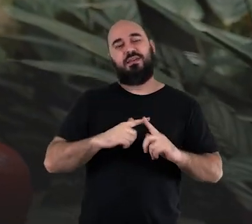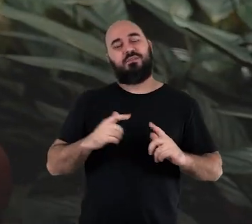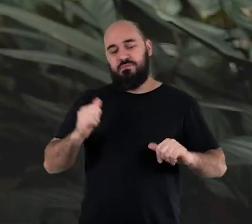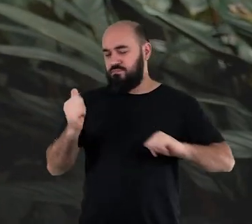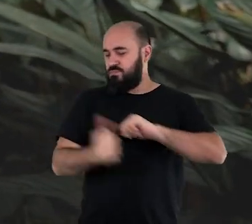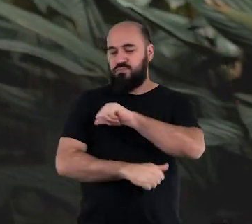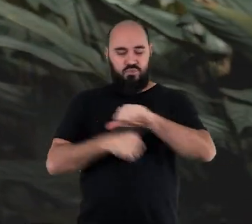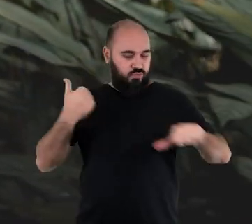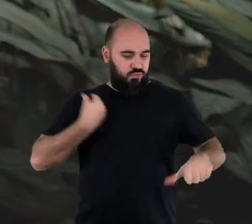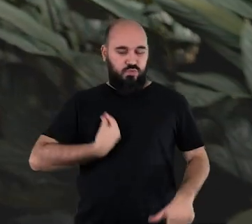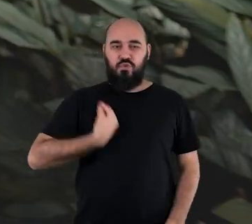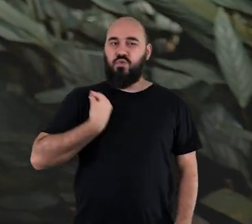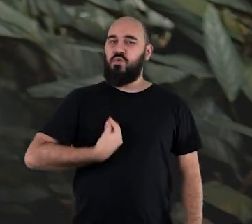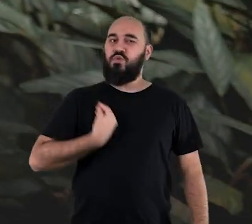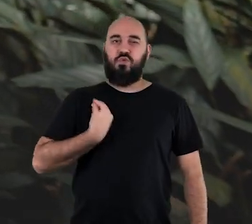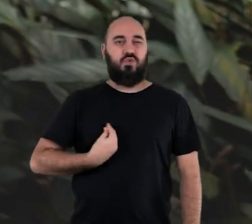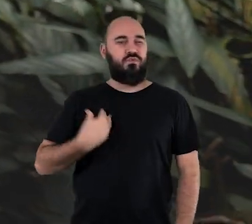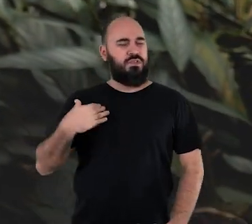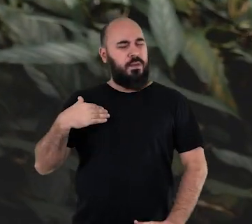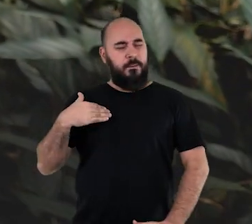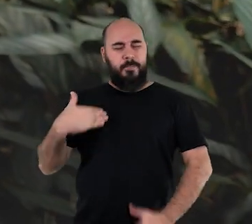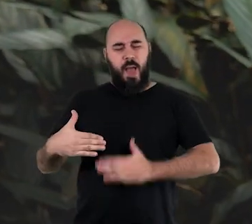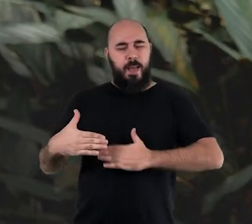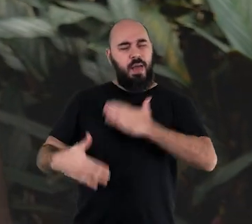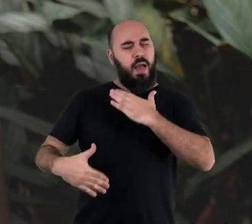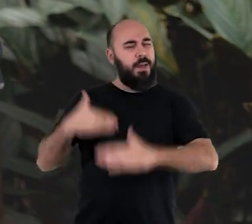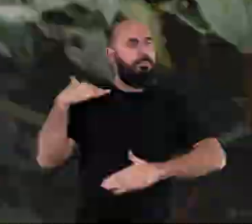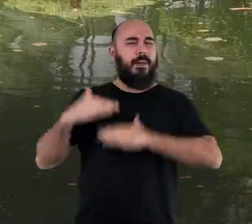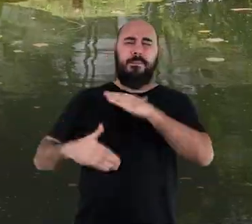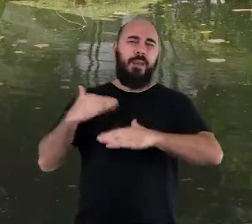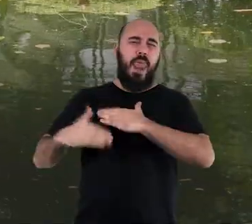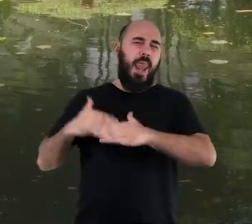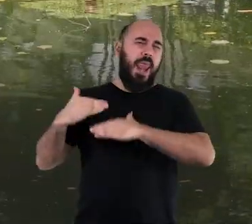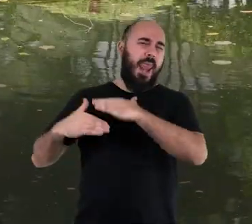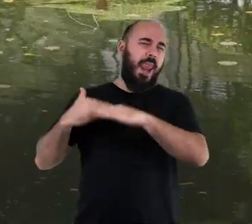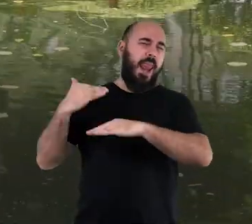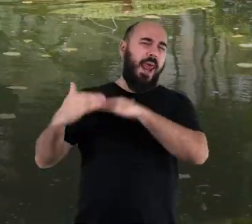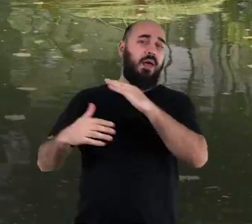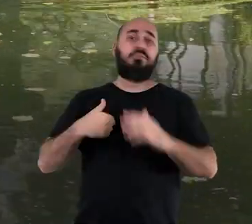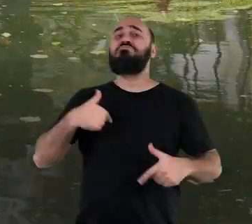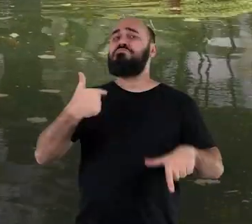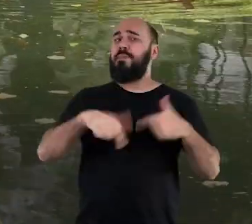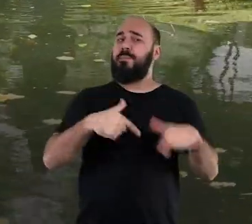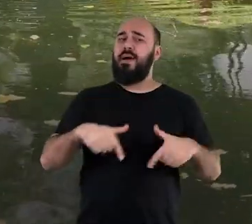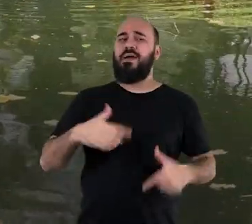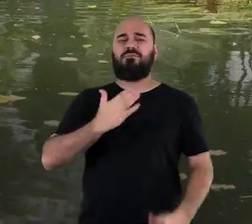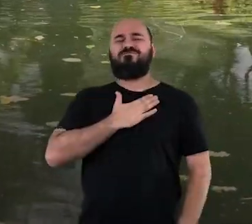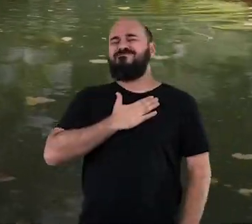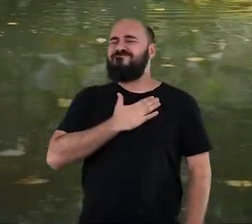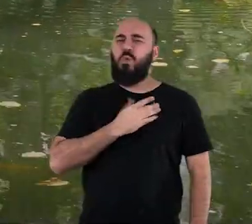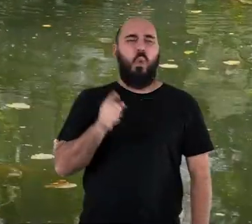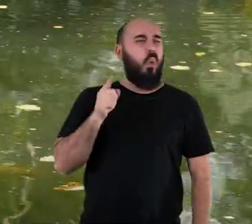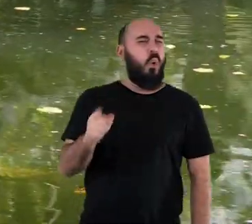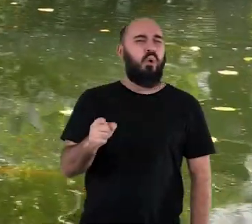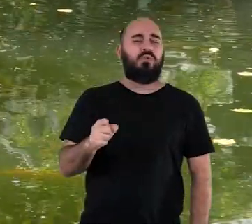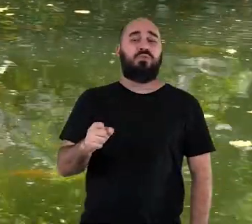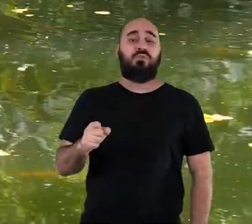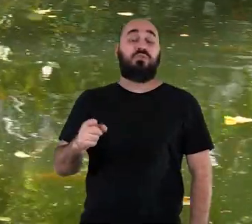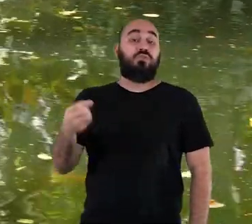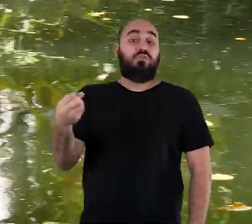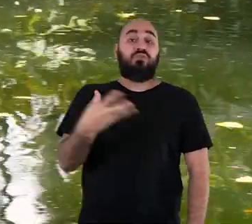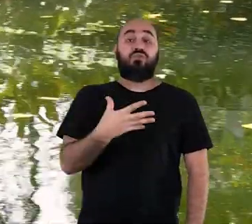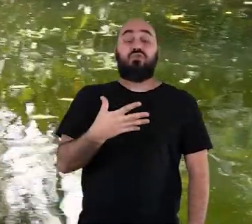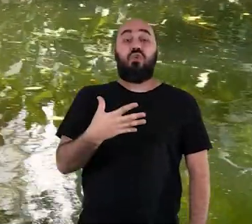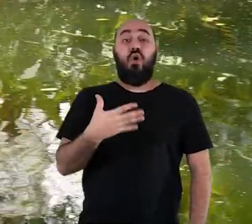imediatamente começou a se desenvolver. Comecei de novo os estudos, consegui um novo trabalho que eu gosto muito e tudo começou a